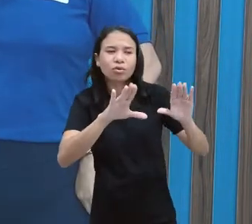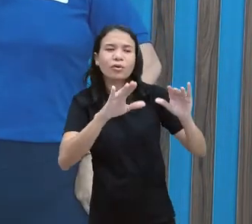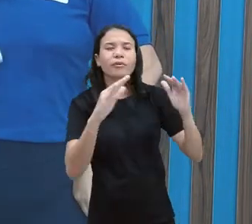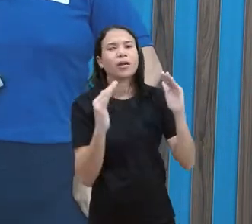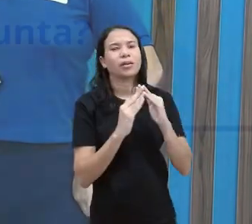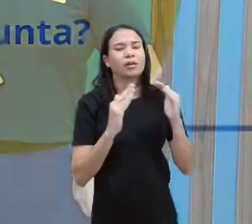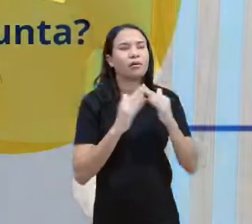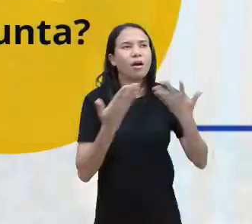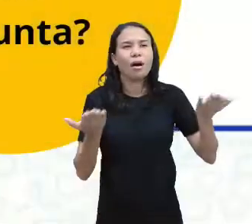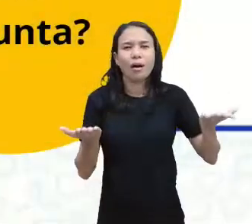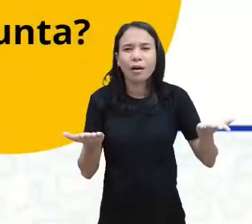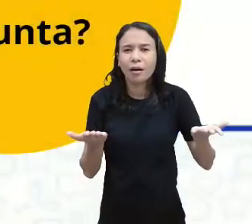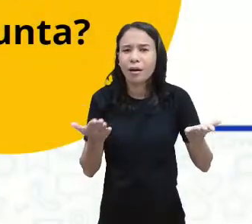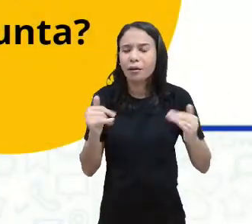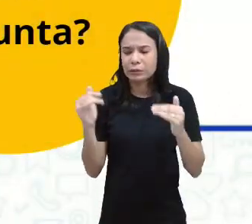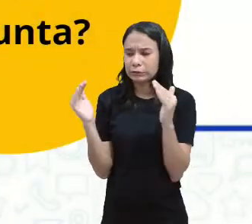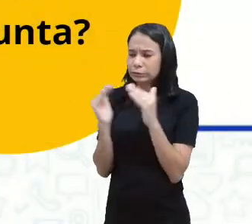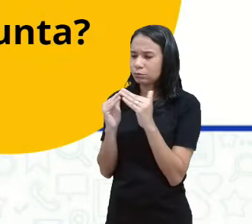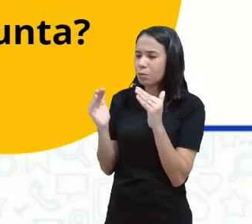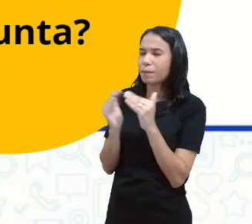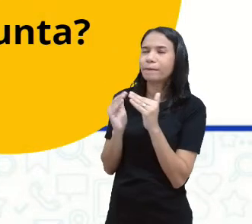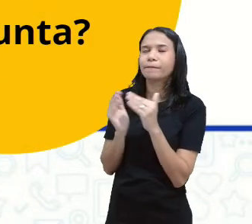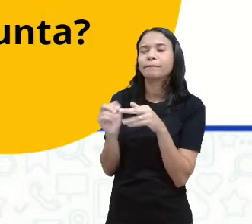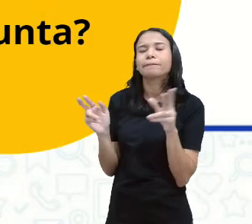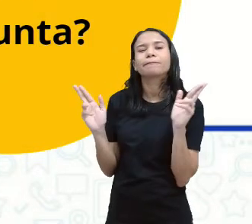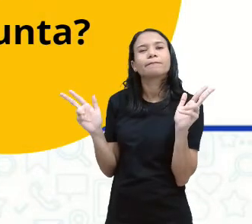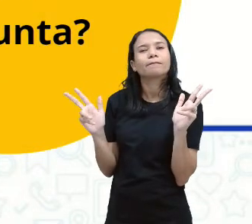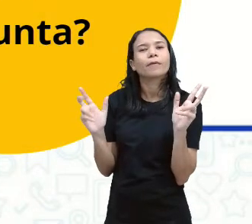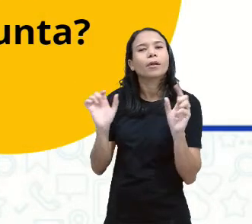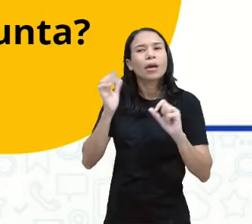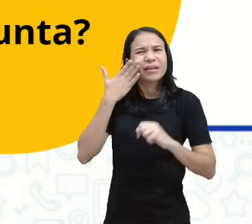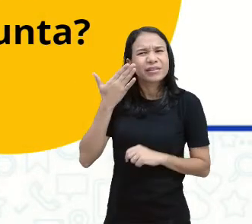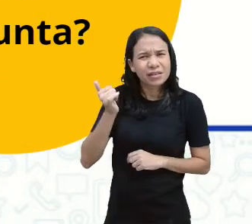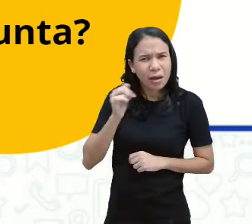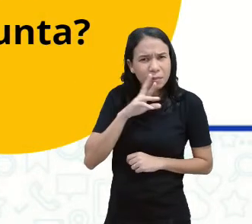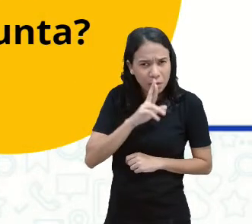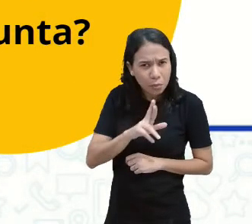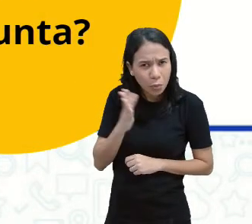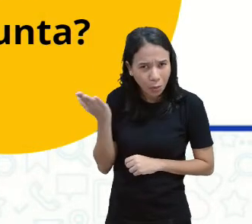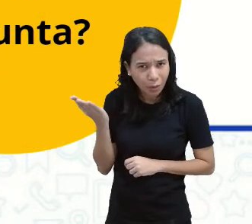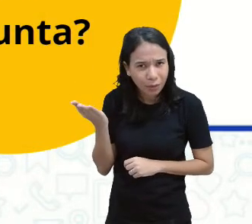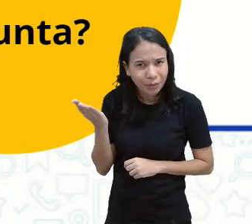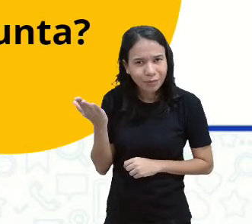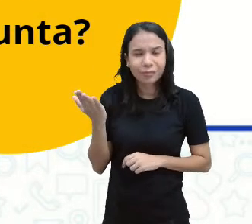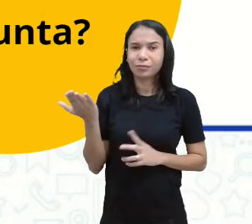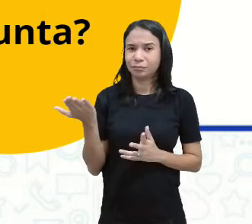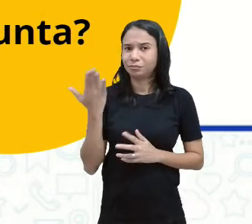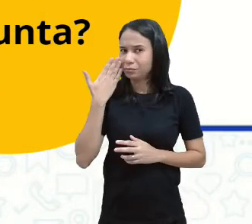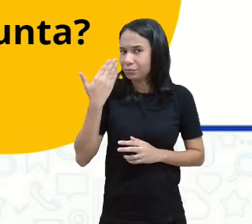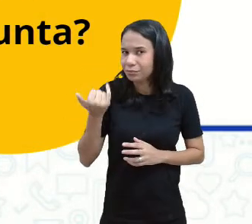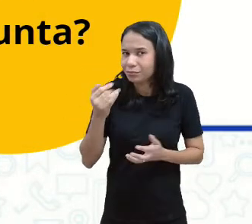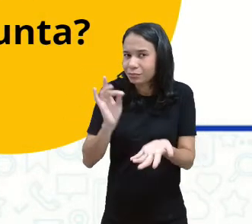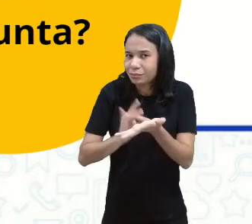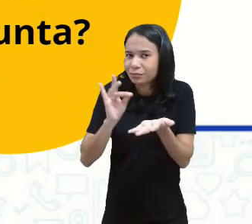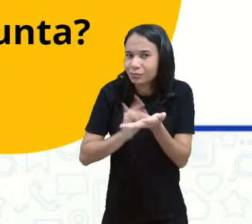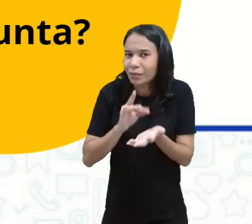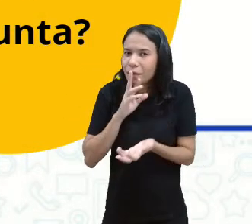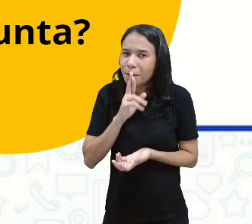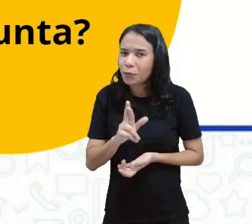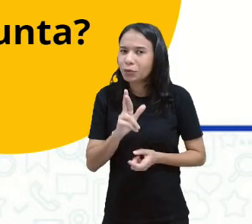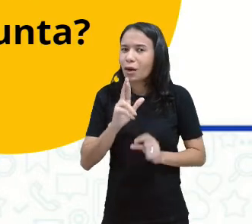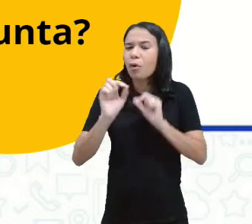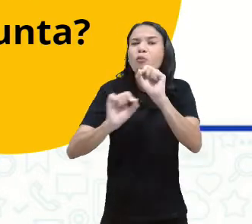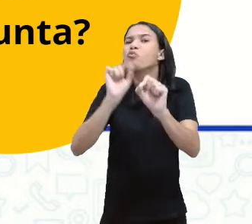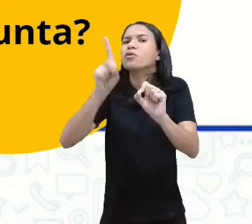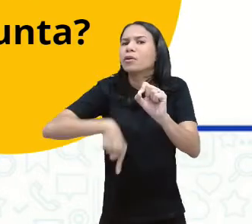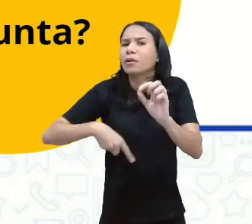sofá, você aí em casa, você sabe responder essa pergunta? Você sabe responder o